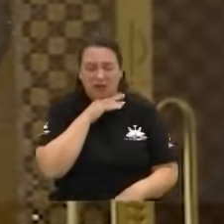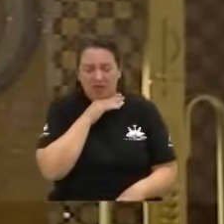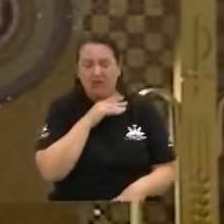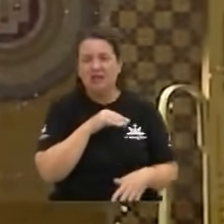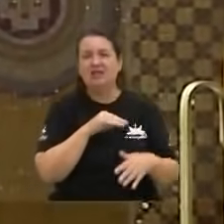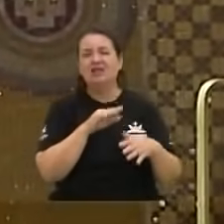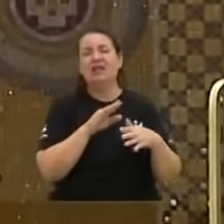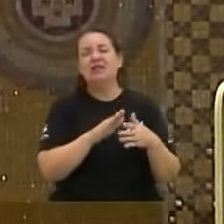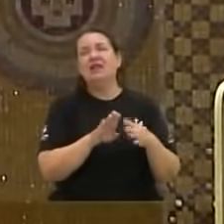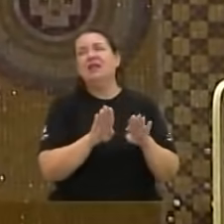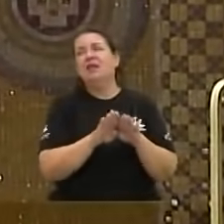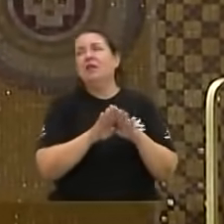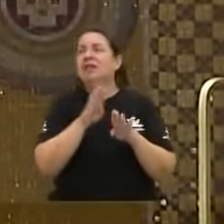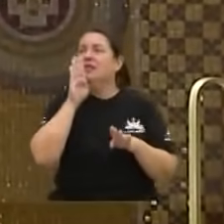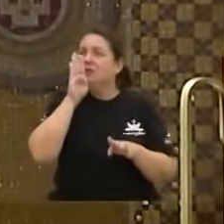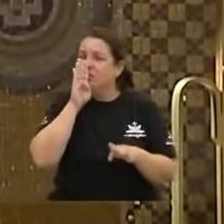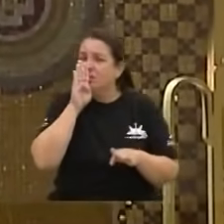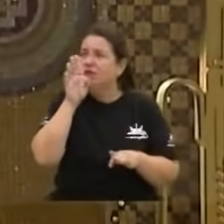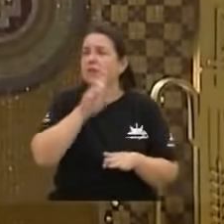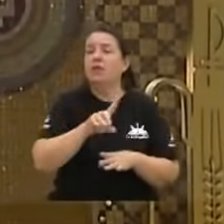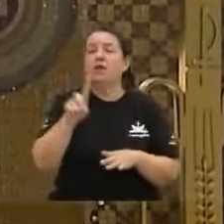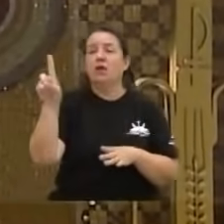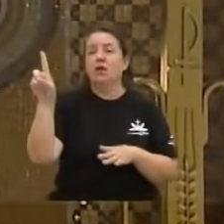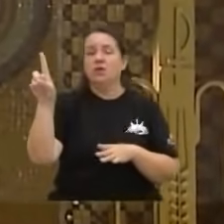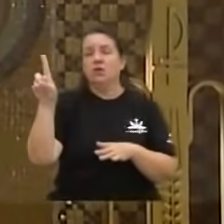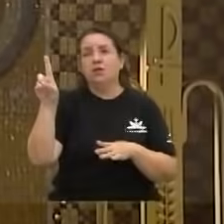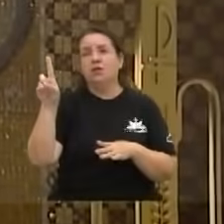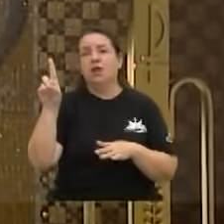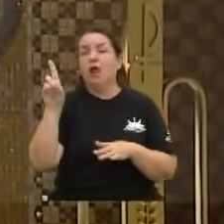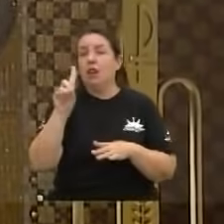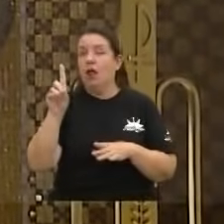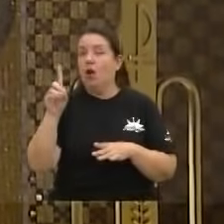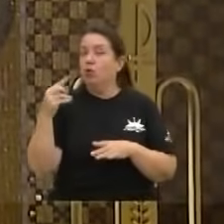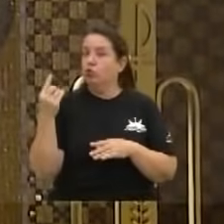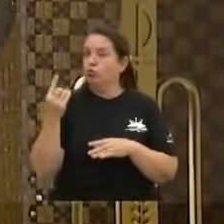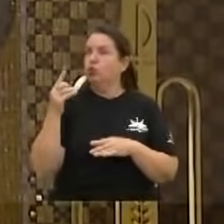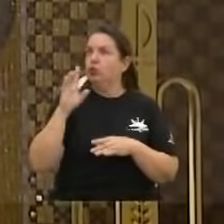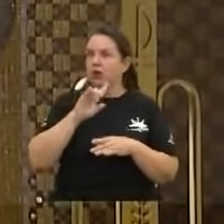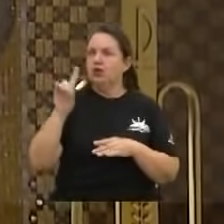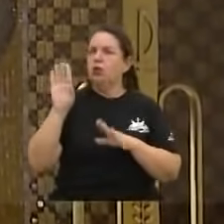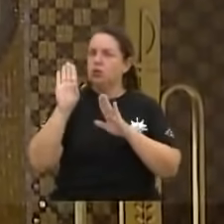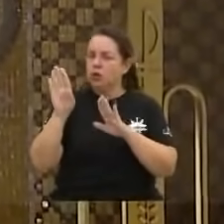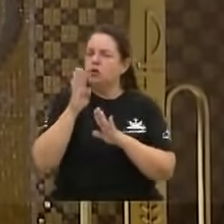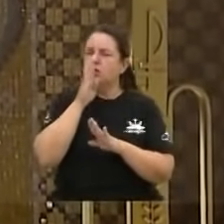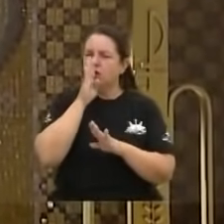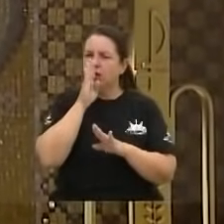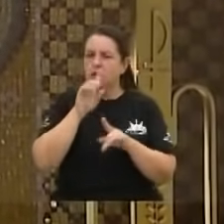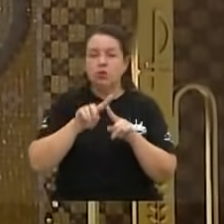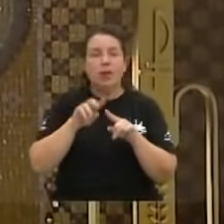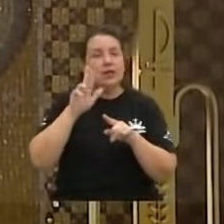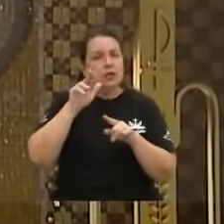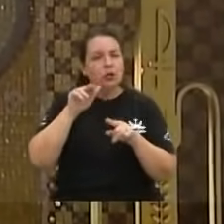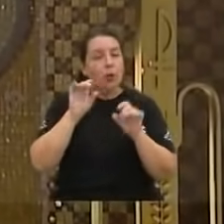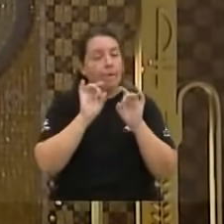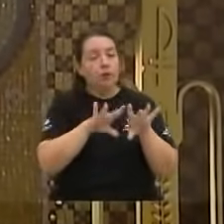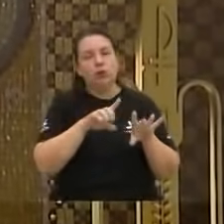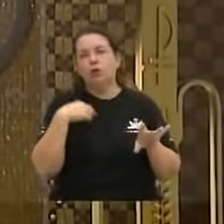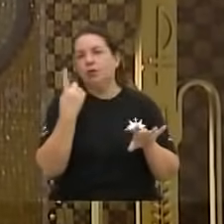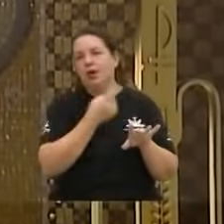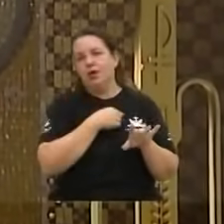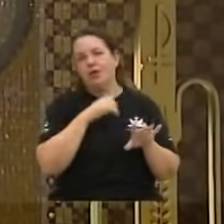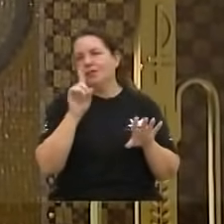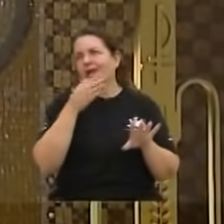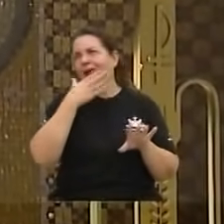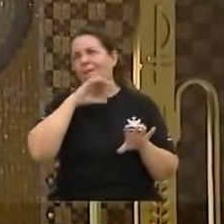do silêncio de Deus, não ausência. Deus pode silenciar, mas nunca se ausentar. Ele é